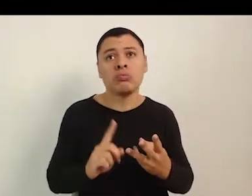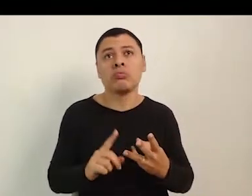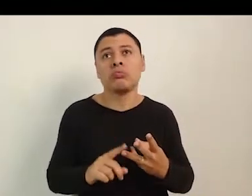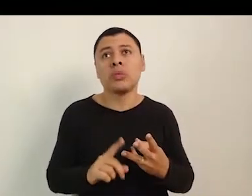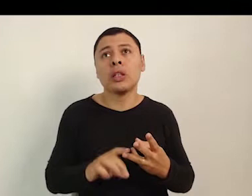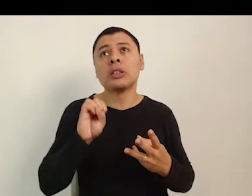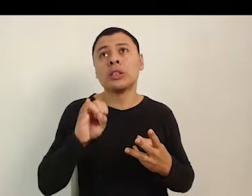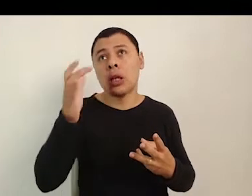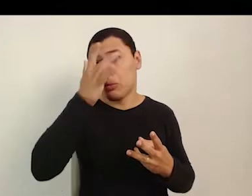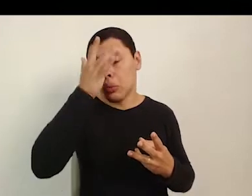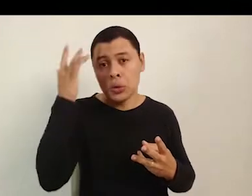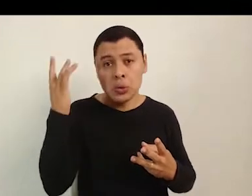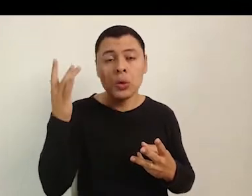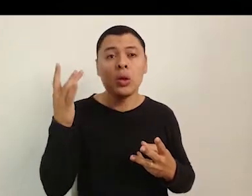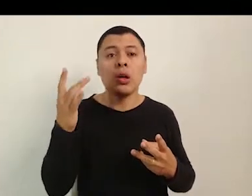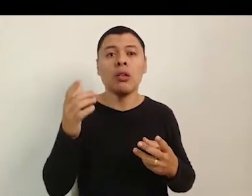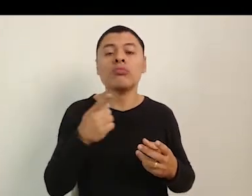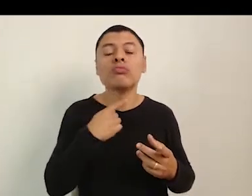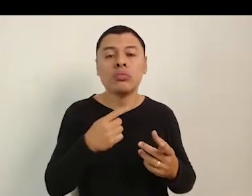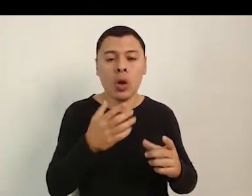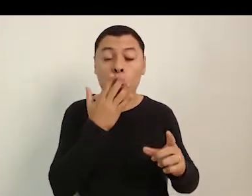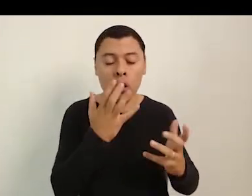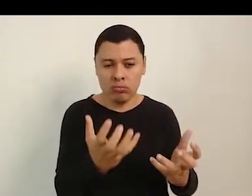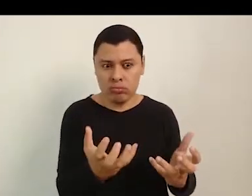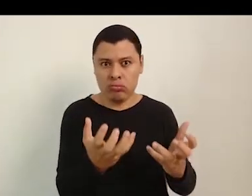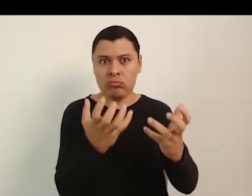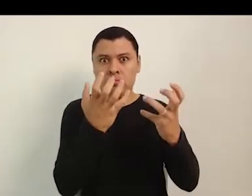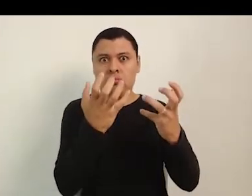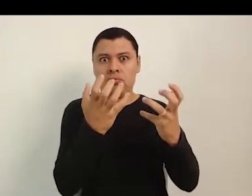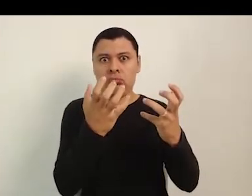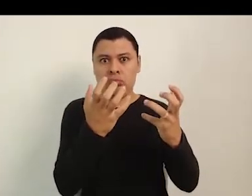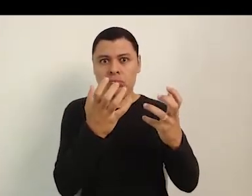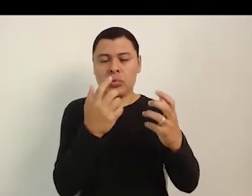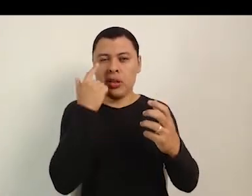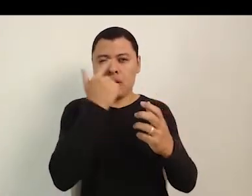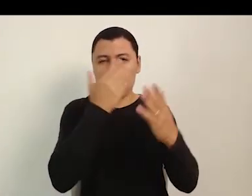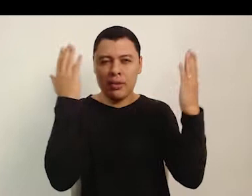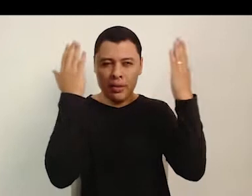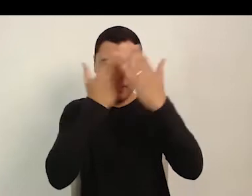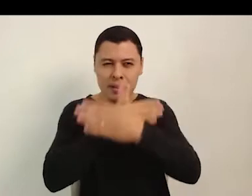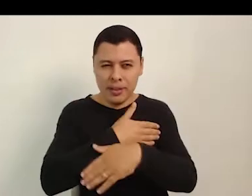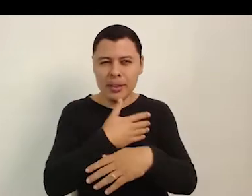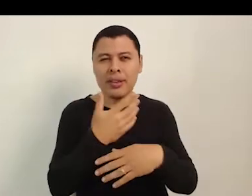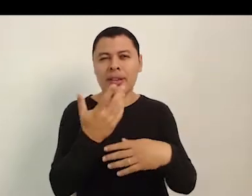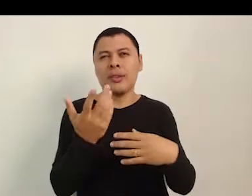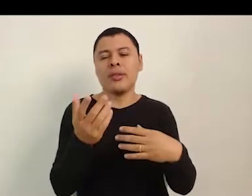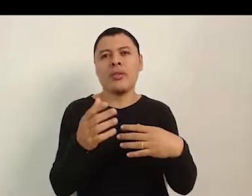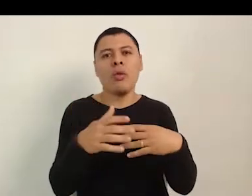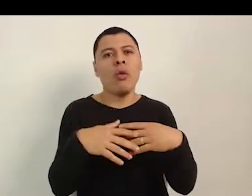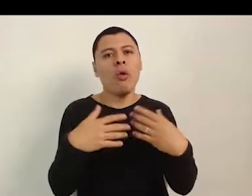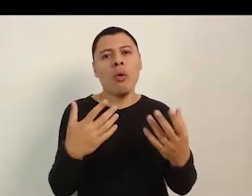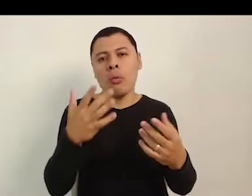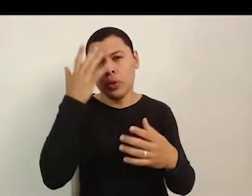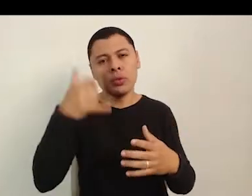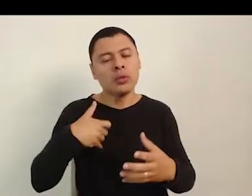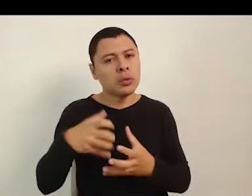de ter um contraste melhor para enxergar a tela. E a gente está falando de pessoas que possam ter alguma deficiência visual, a gente está falando de pessoas idosas, a